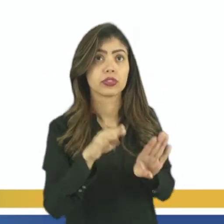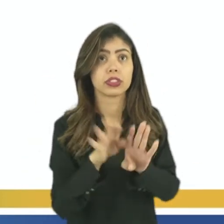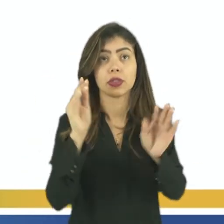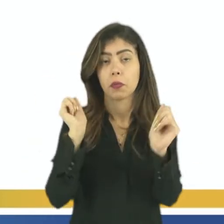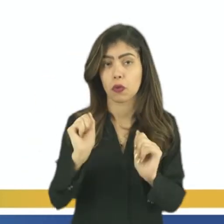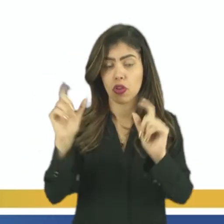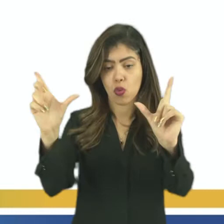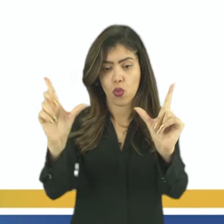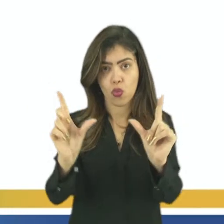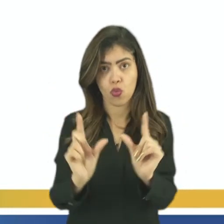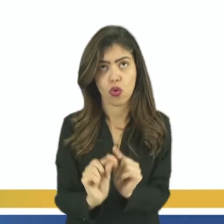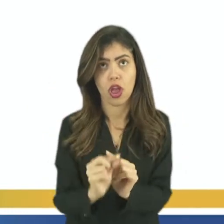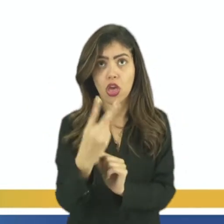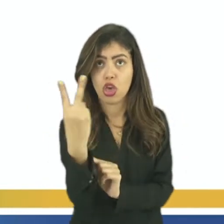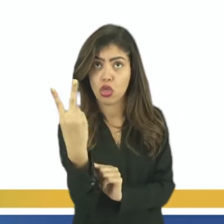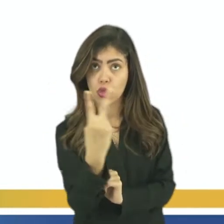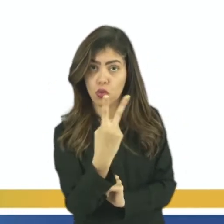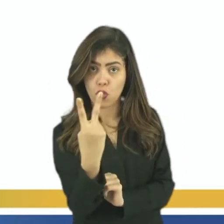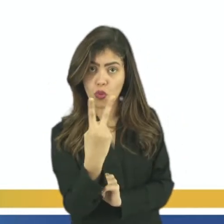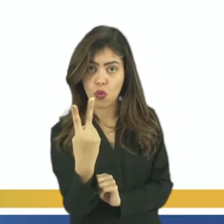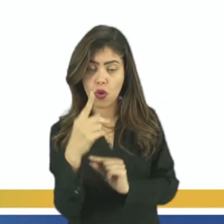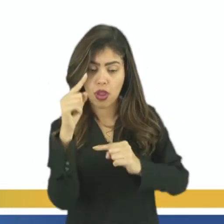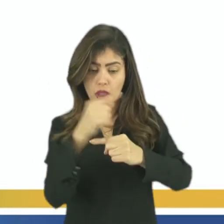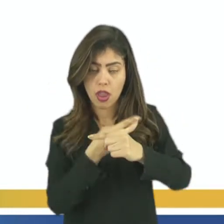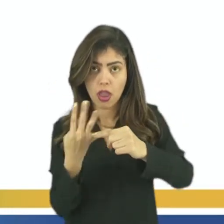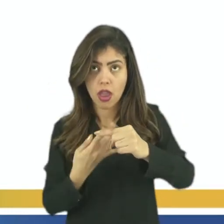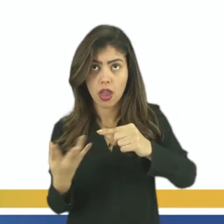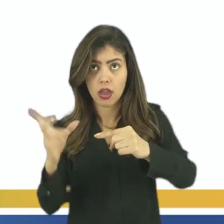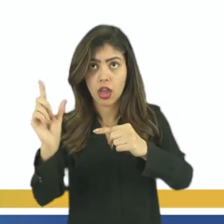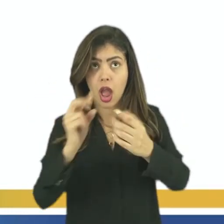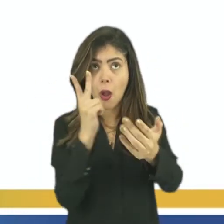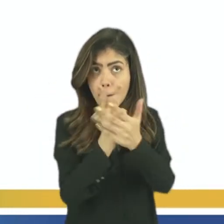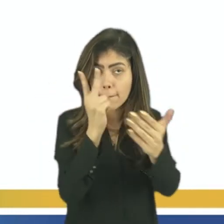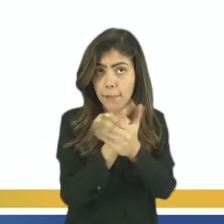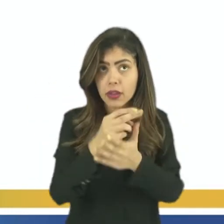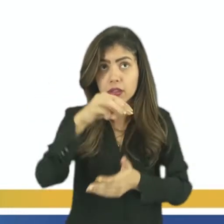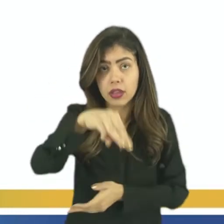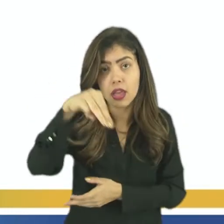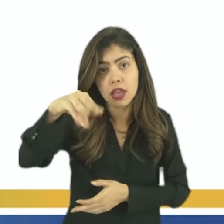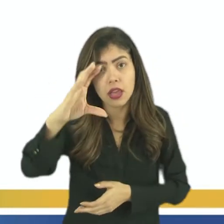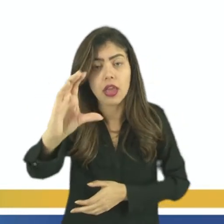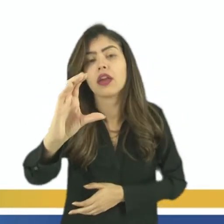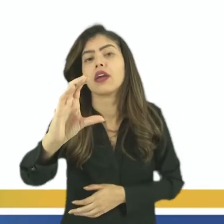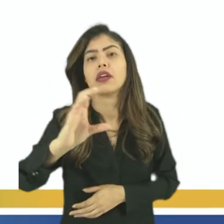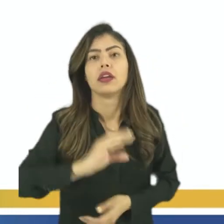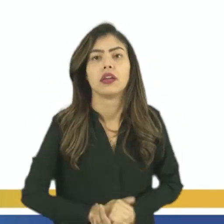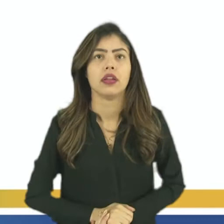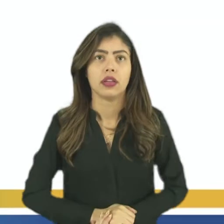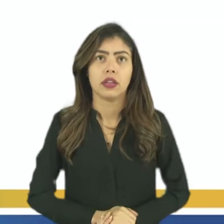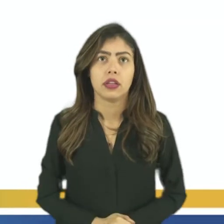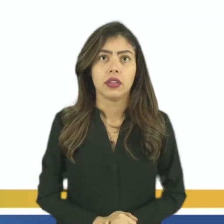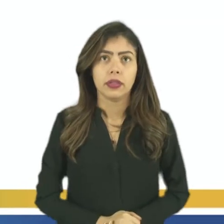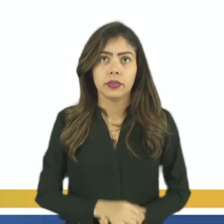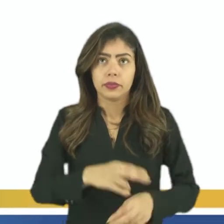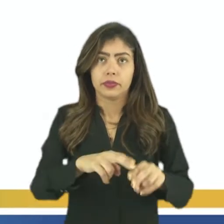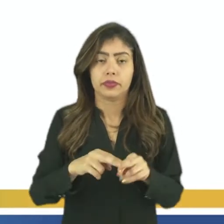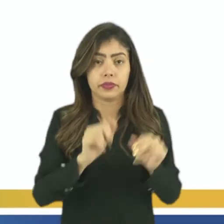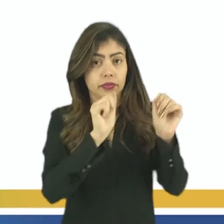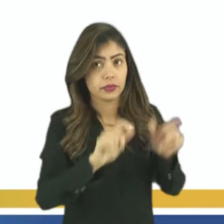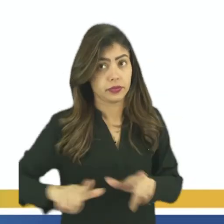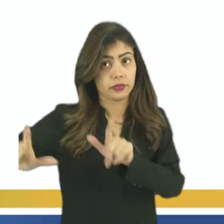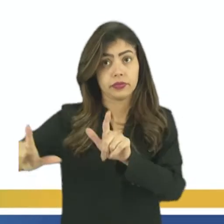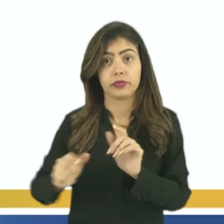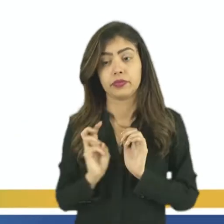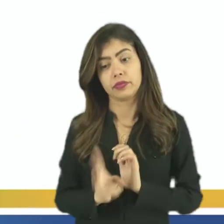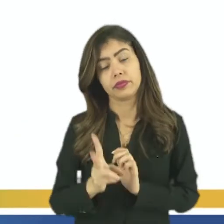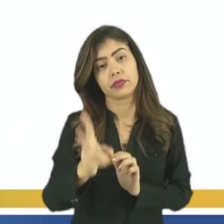reduzir dois deram na dois diferentes ao mesmo denominador usando a ideia de mmc para